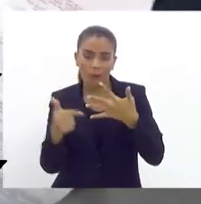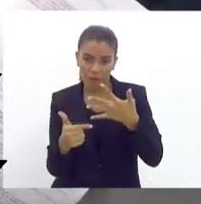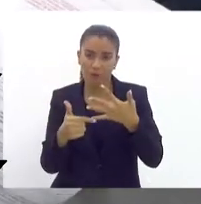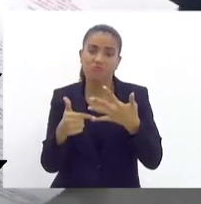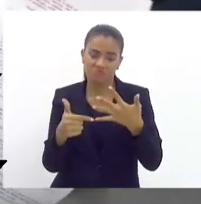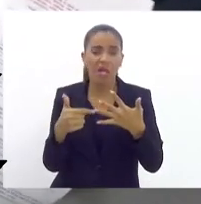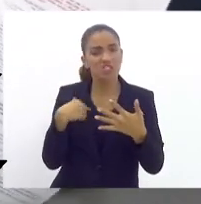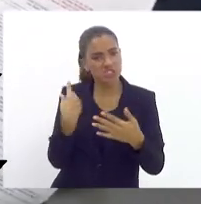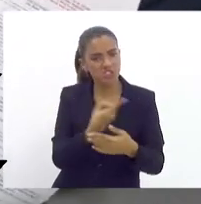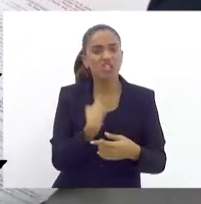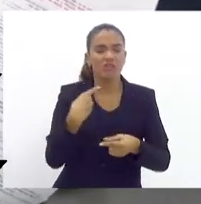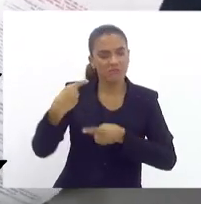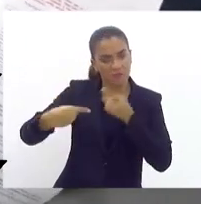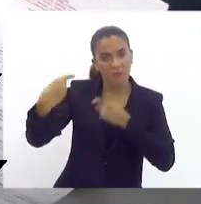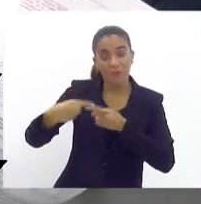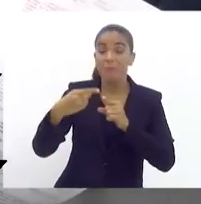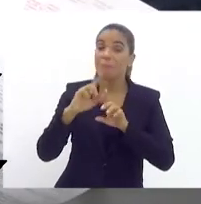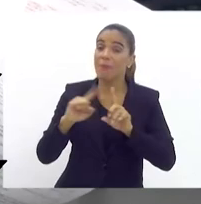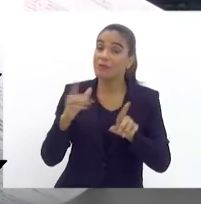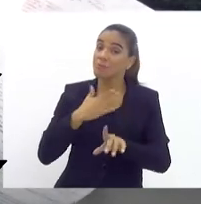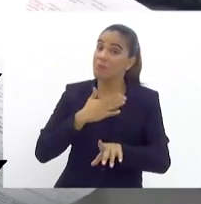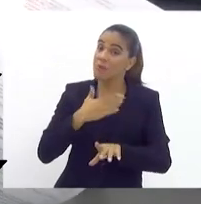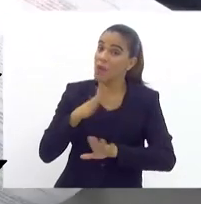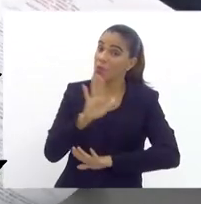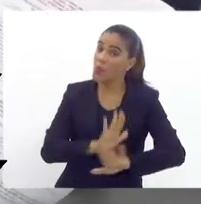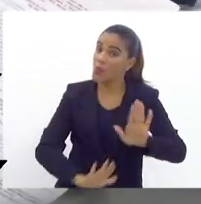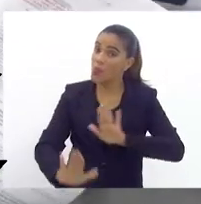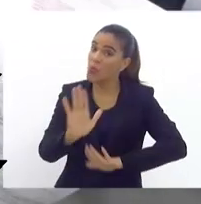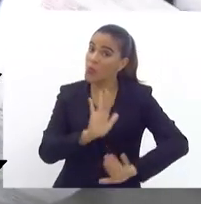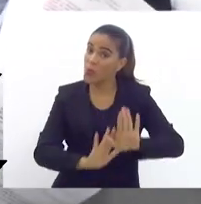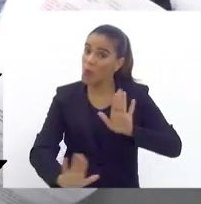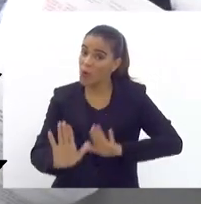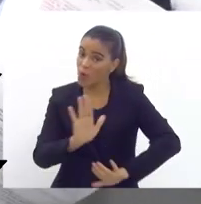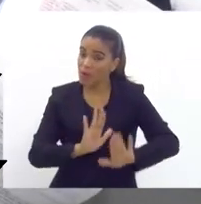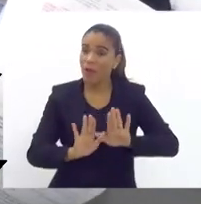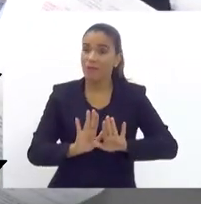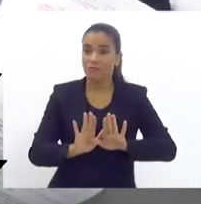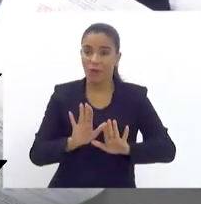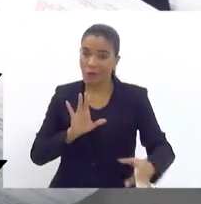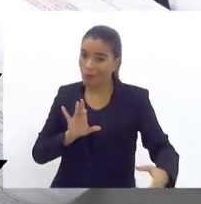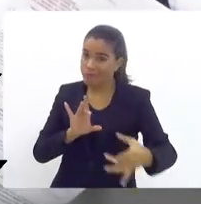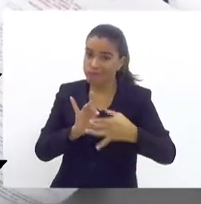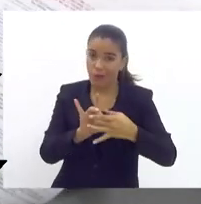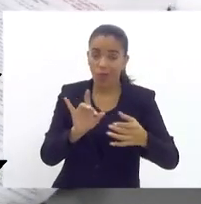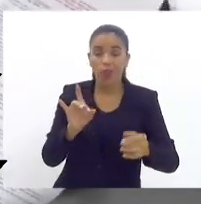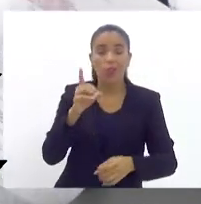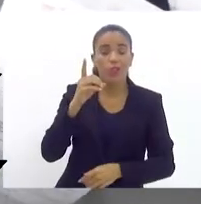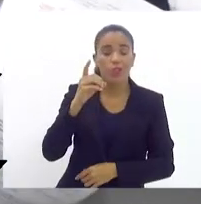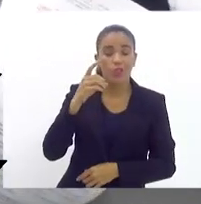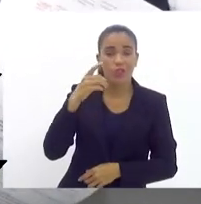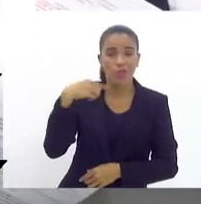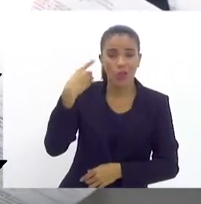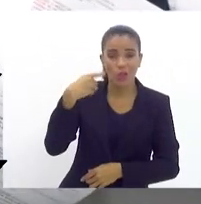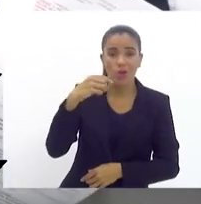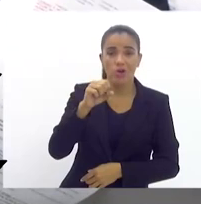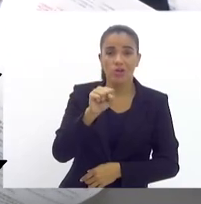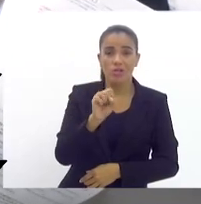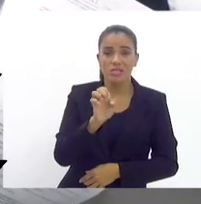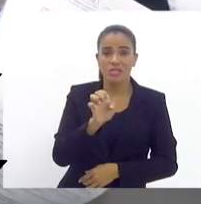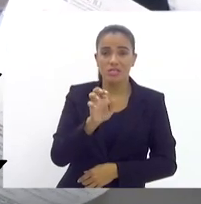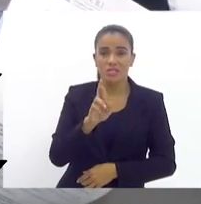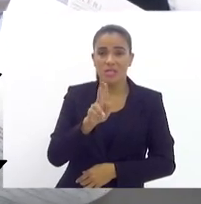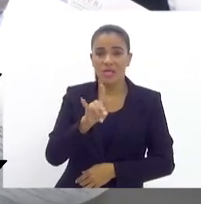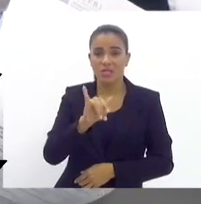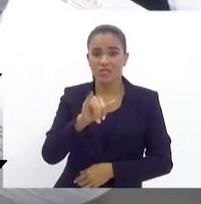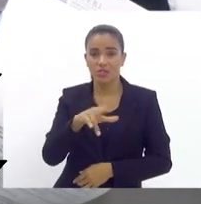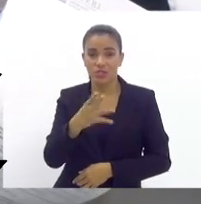meu cuidado, e é nesse sentido que me filio ao deputado doutor Serginho, ao parecer do deputado doutor Serginho,